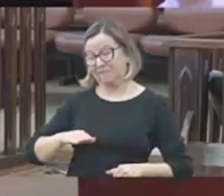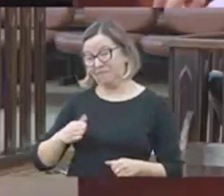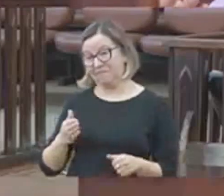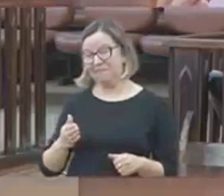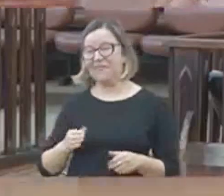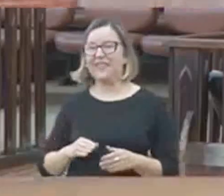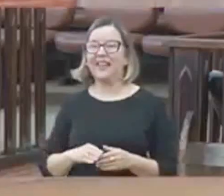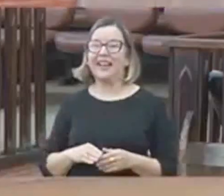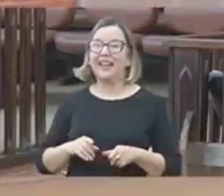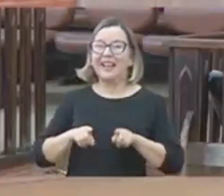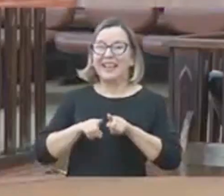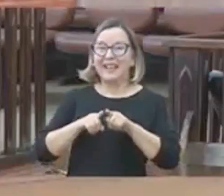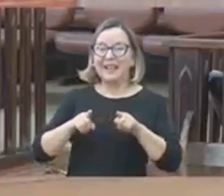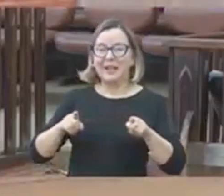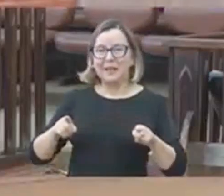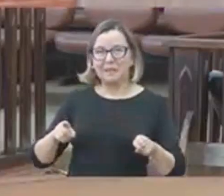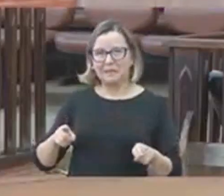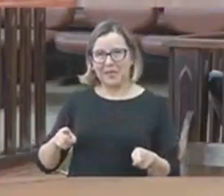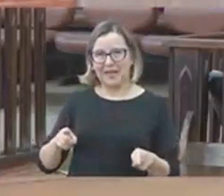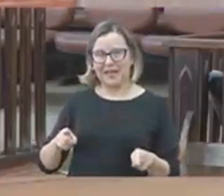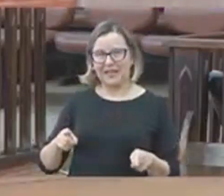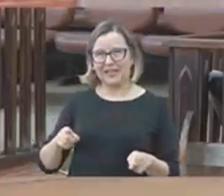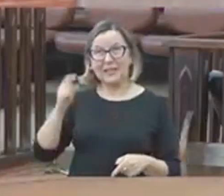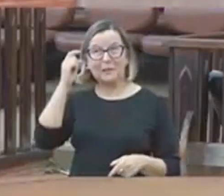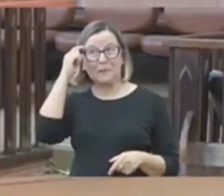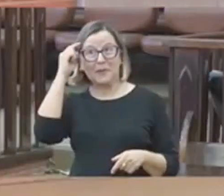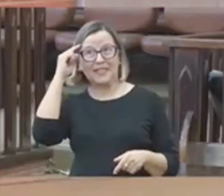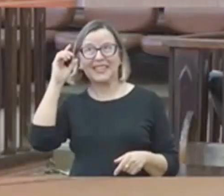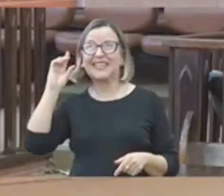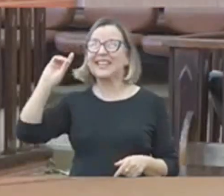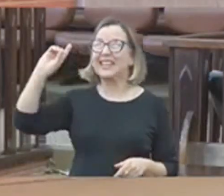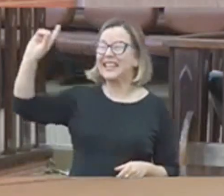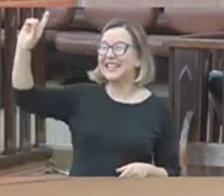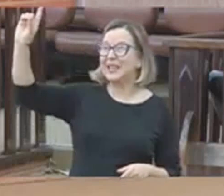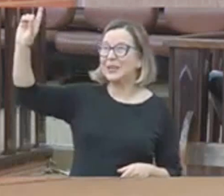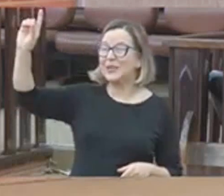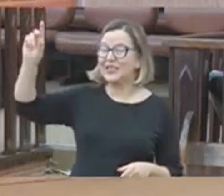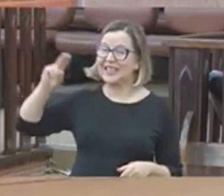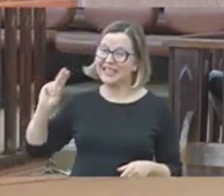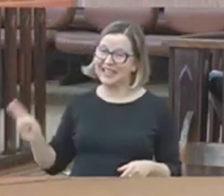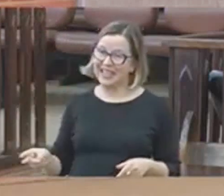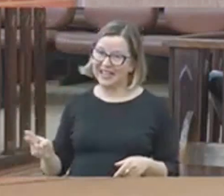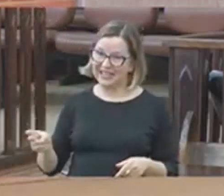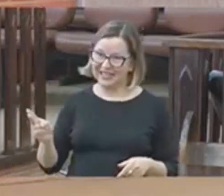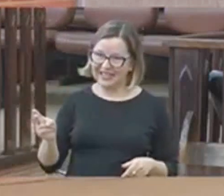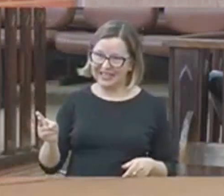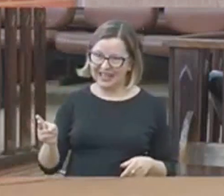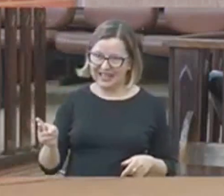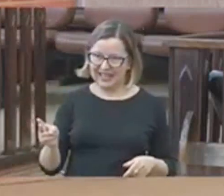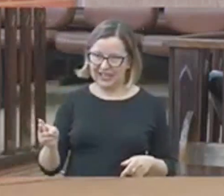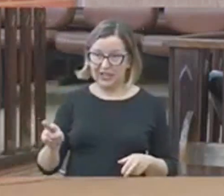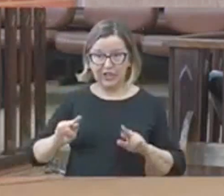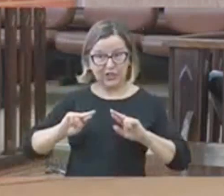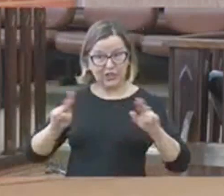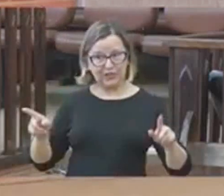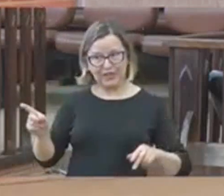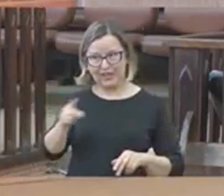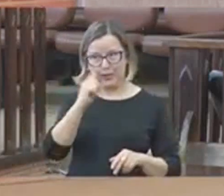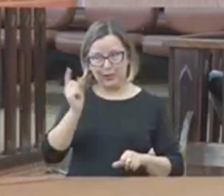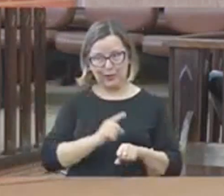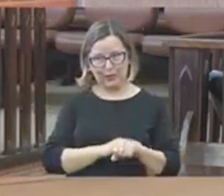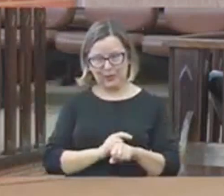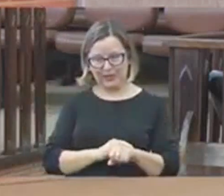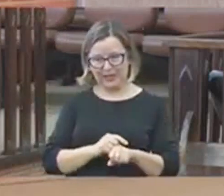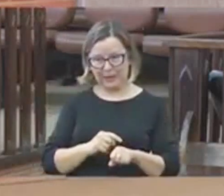que Deus, na eternidade, não no Cronos, mas no Kairos de Deus,